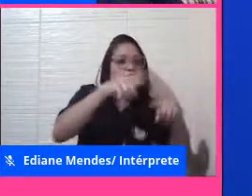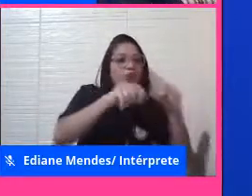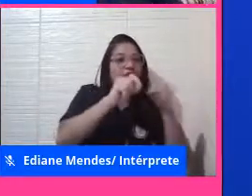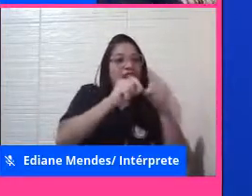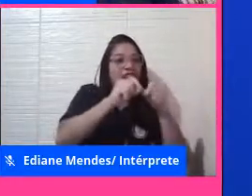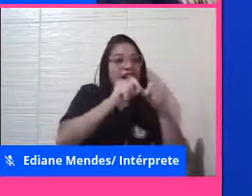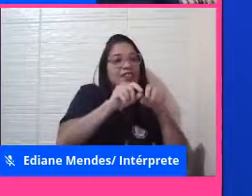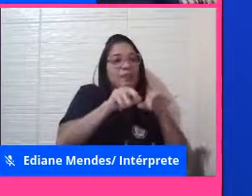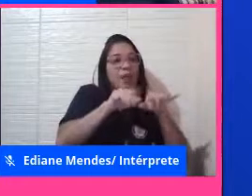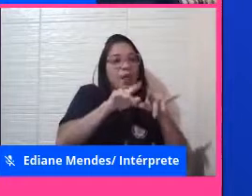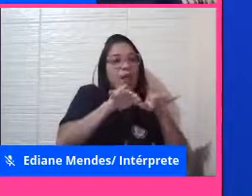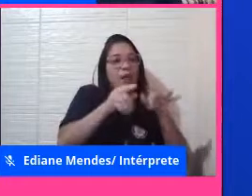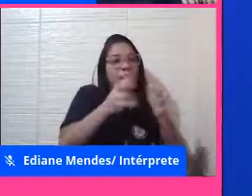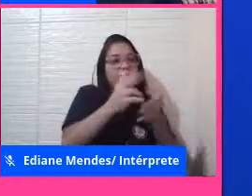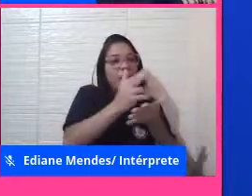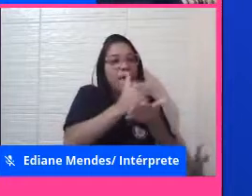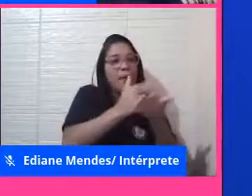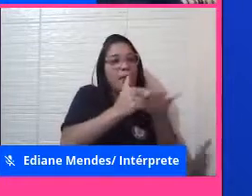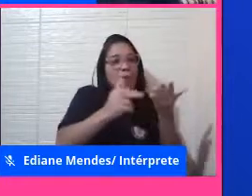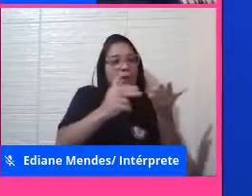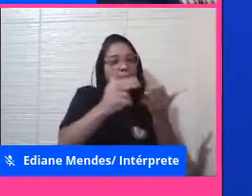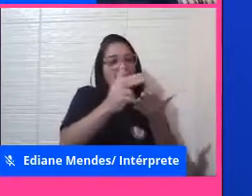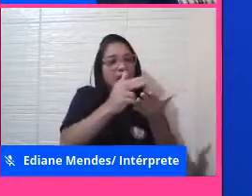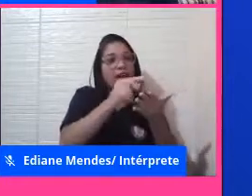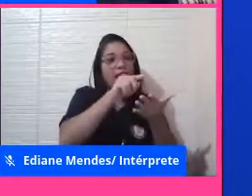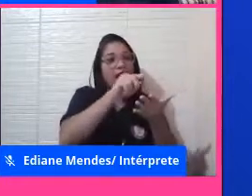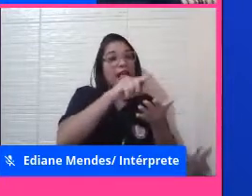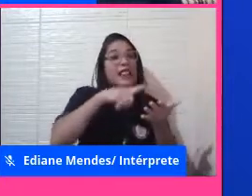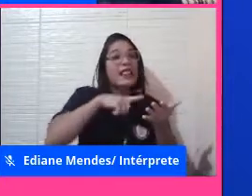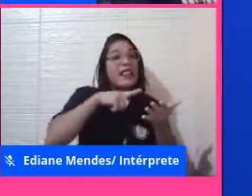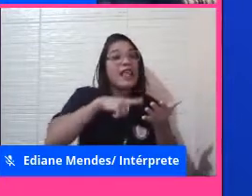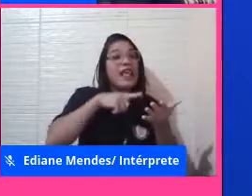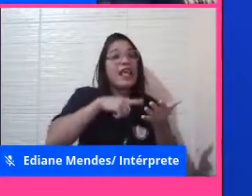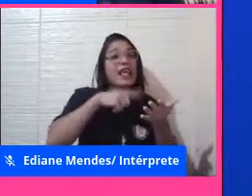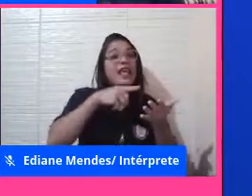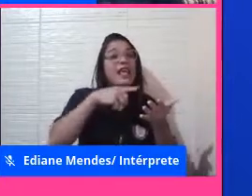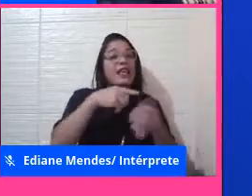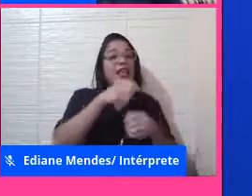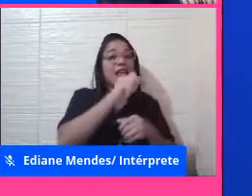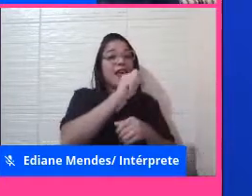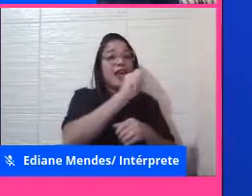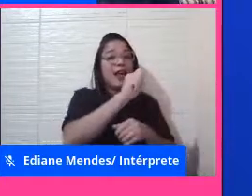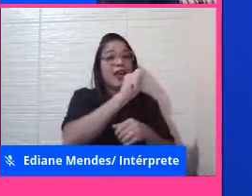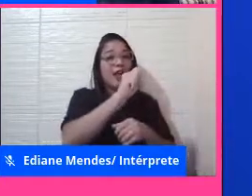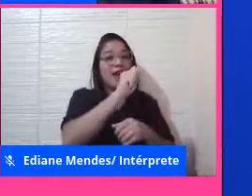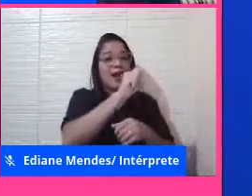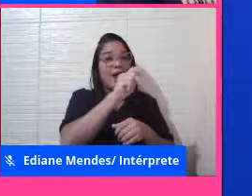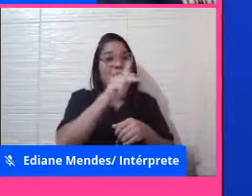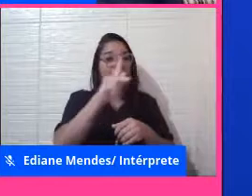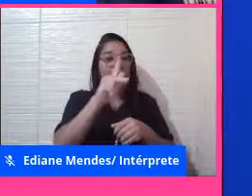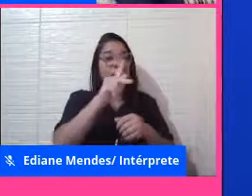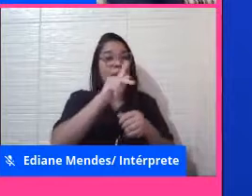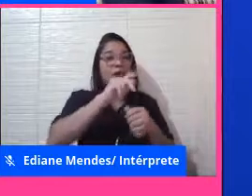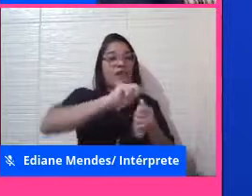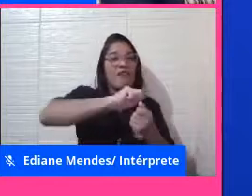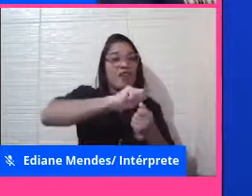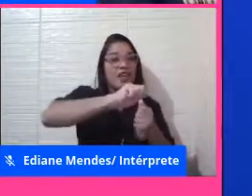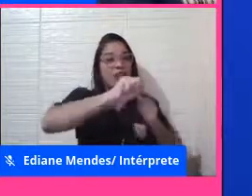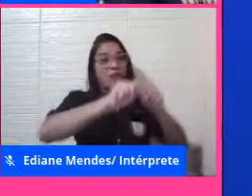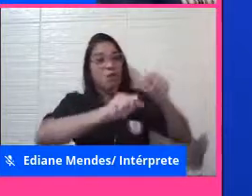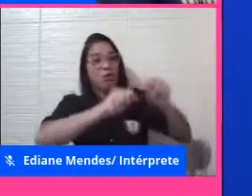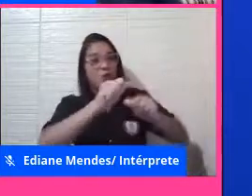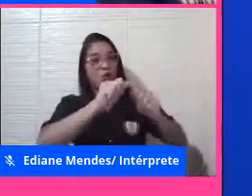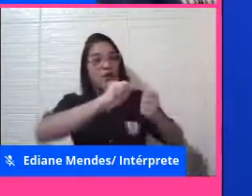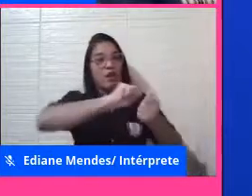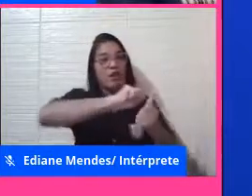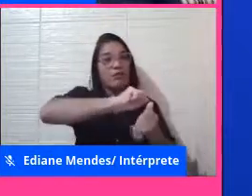que às vezes abrem no software. Por exemplo, a extensão que é utilizada na impressão 3D, nos modelos de fatiamento, é o modelo